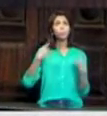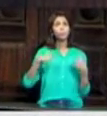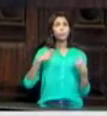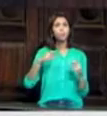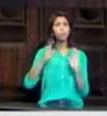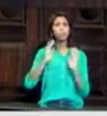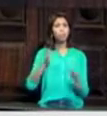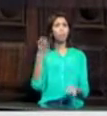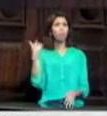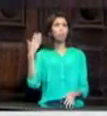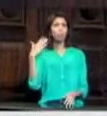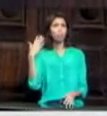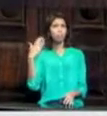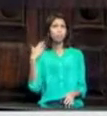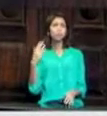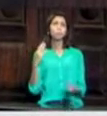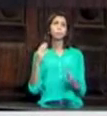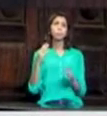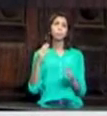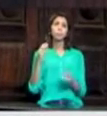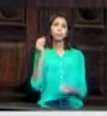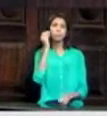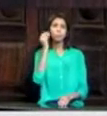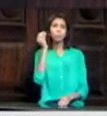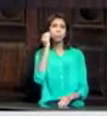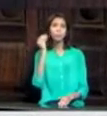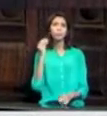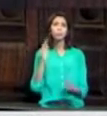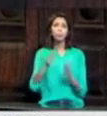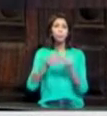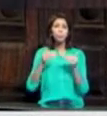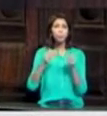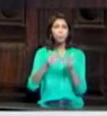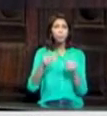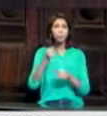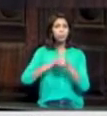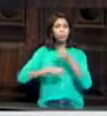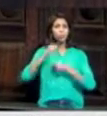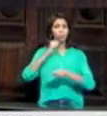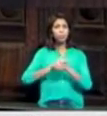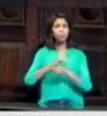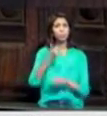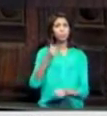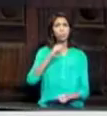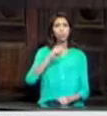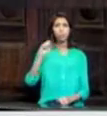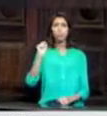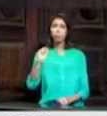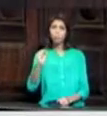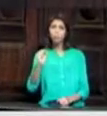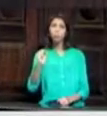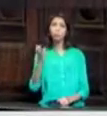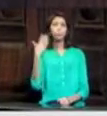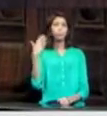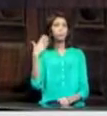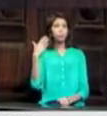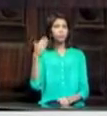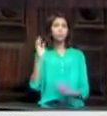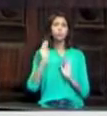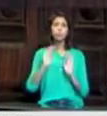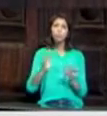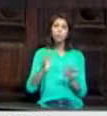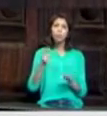a carta de concessão da Conerj, que data, salvo engano, de 1998, é desde esse período que o processo